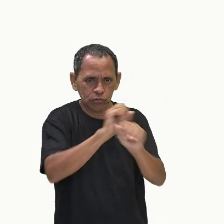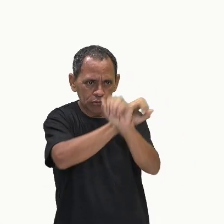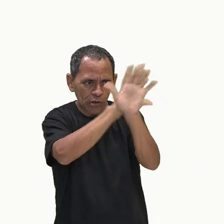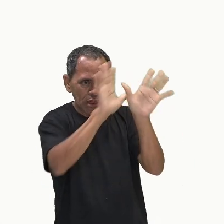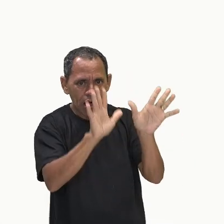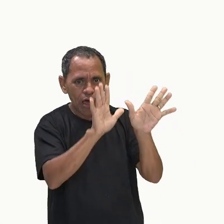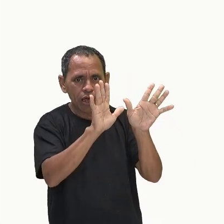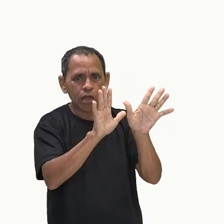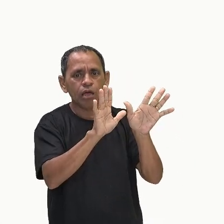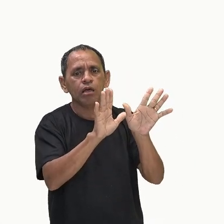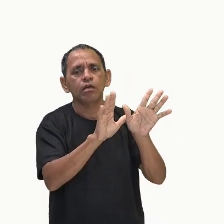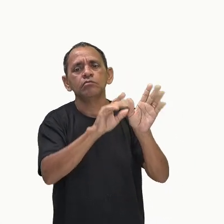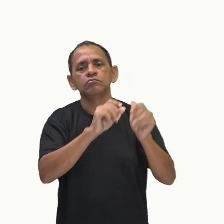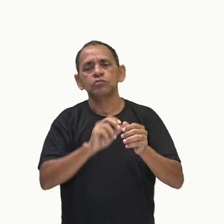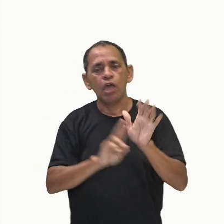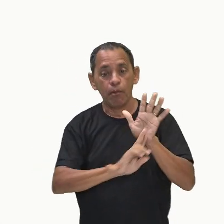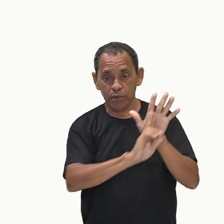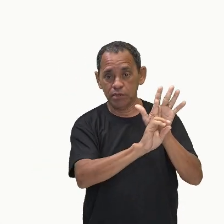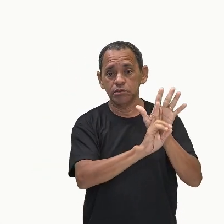sendo representado aqui,